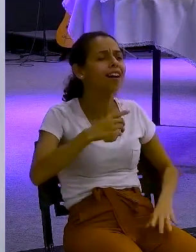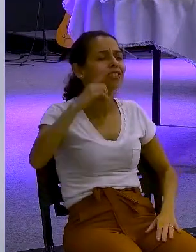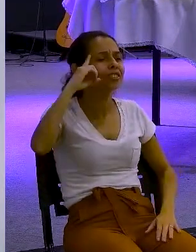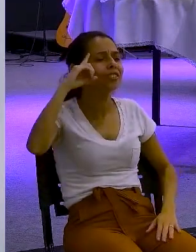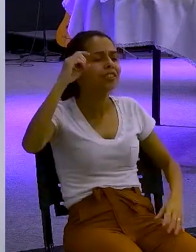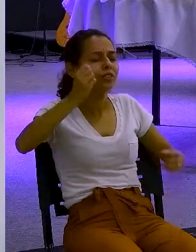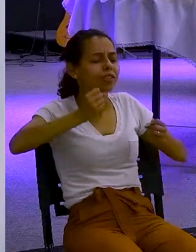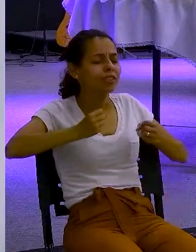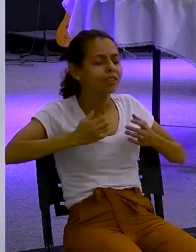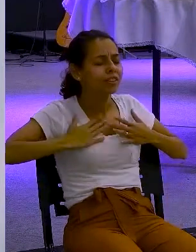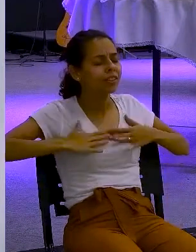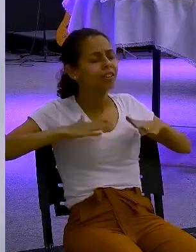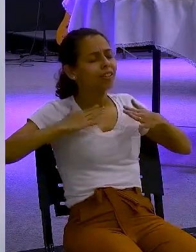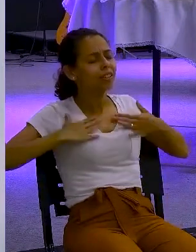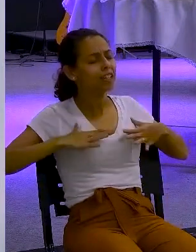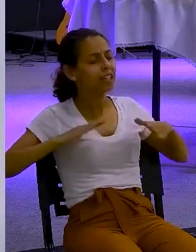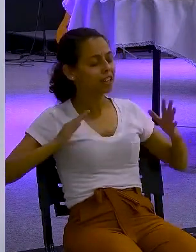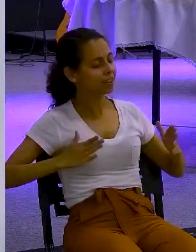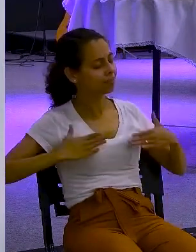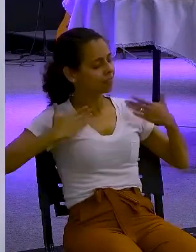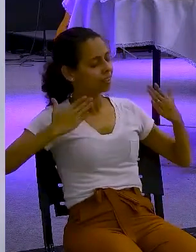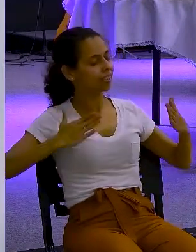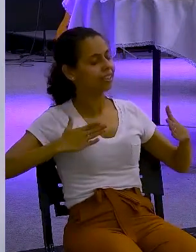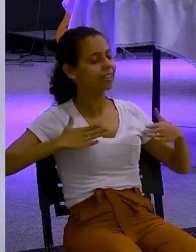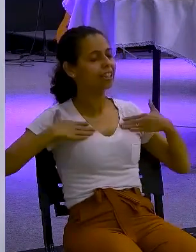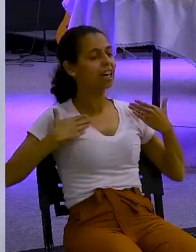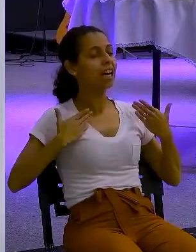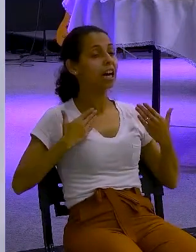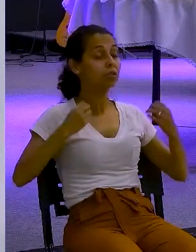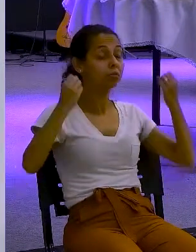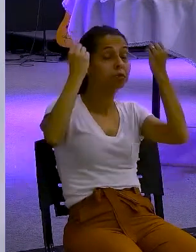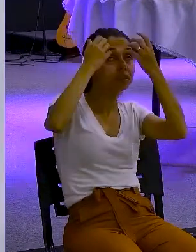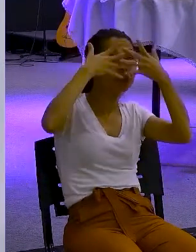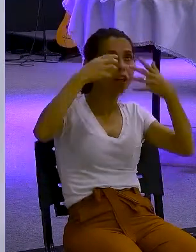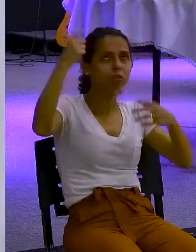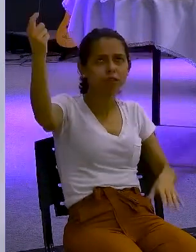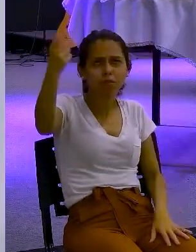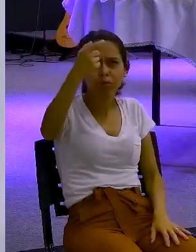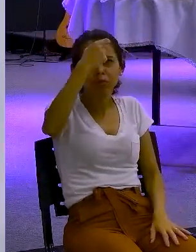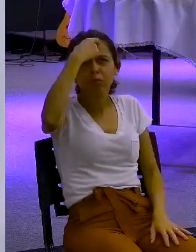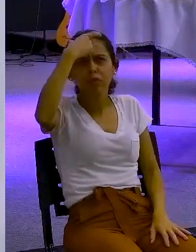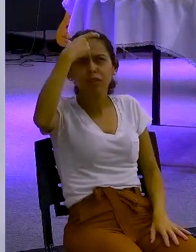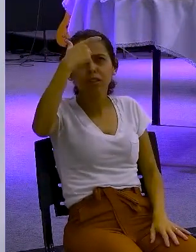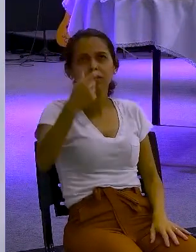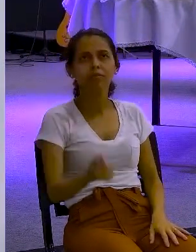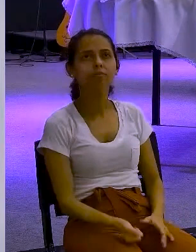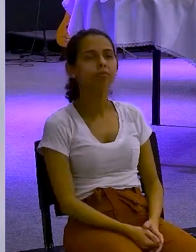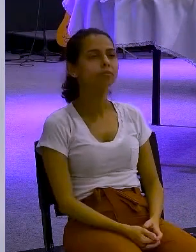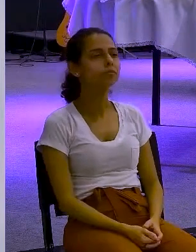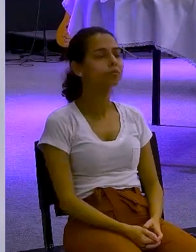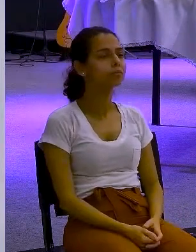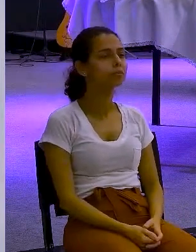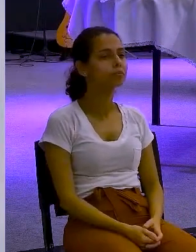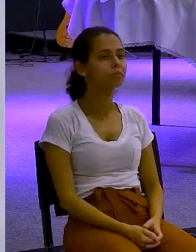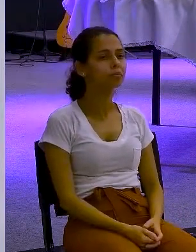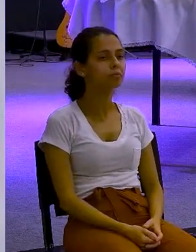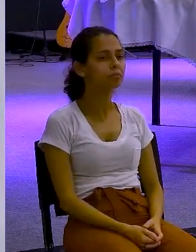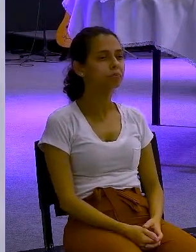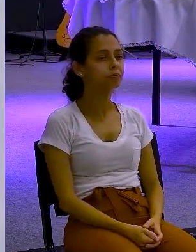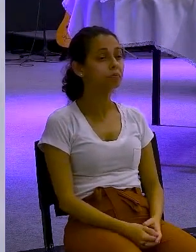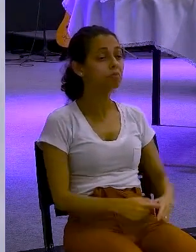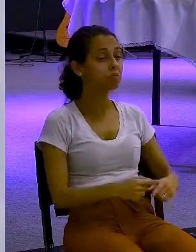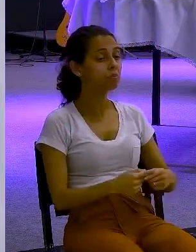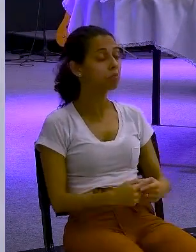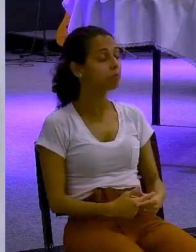nos animando, nos fazendo discernir das coisas, nos dando sabedoria. Mas se tudo isso é uma